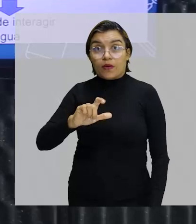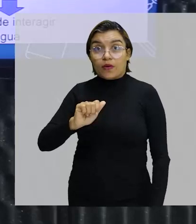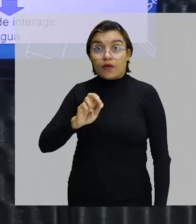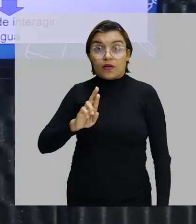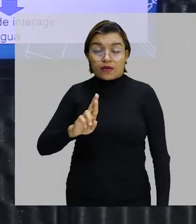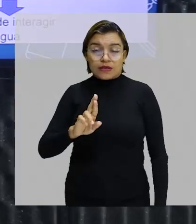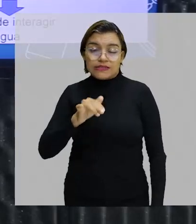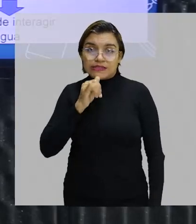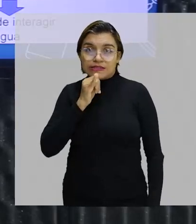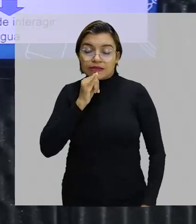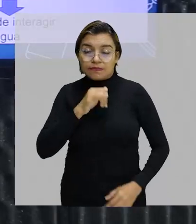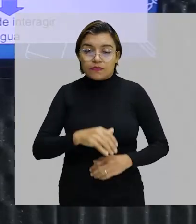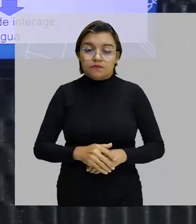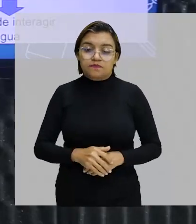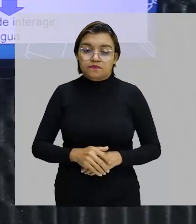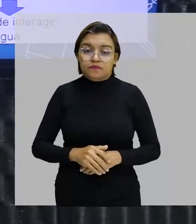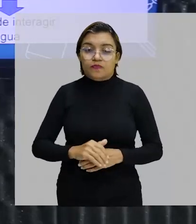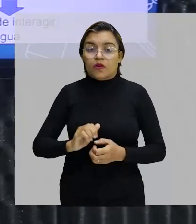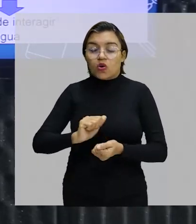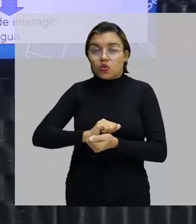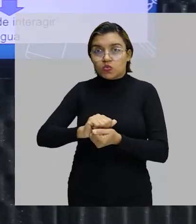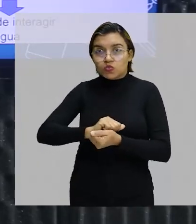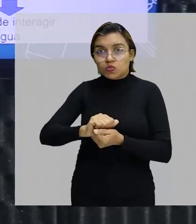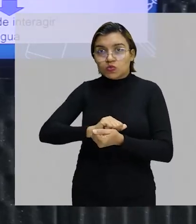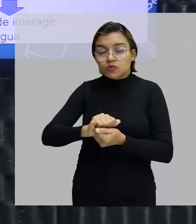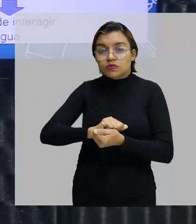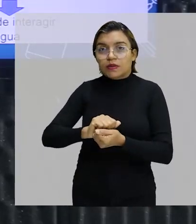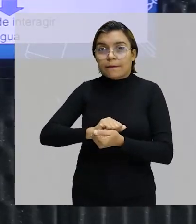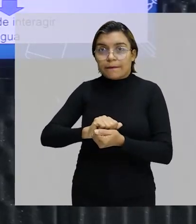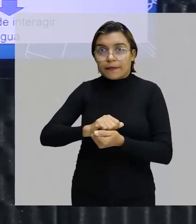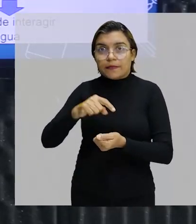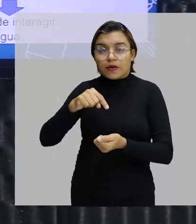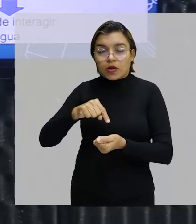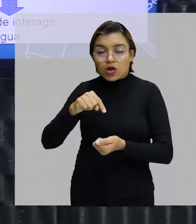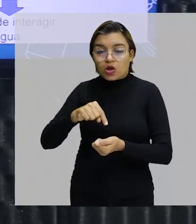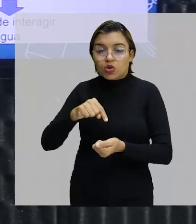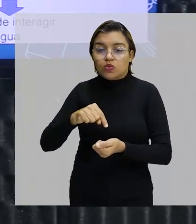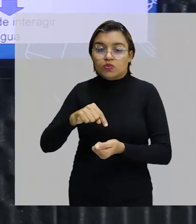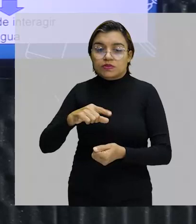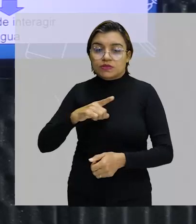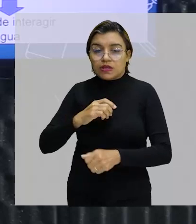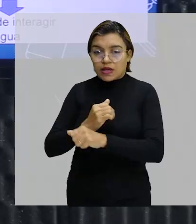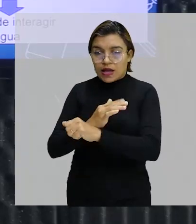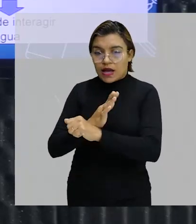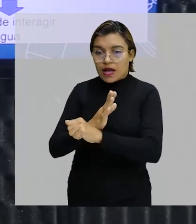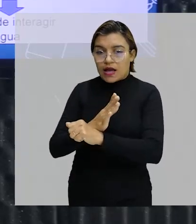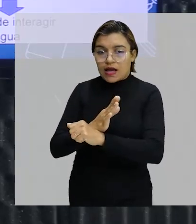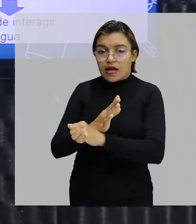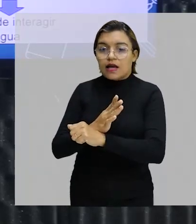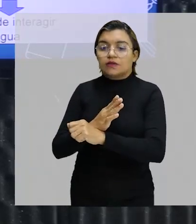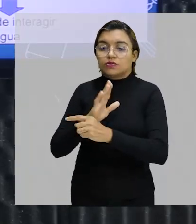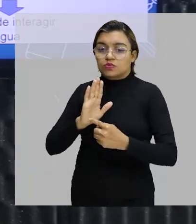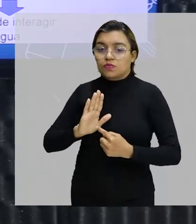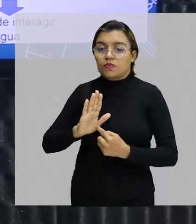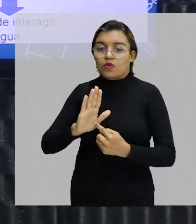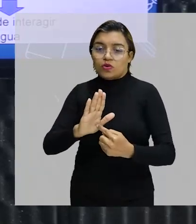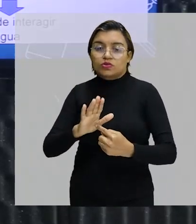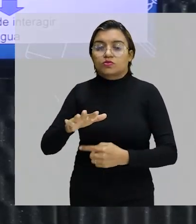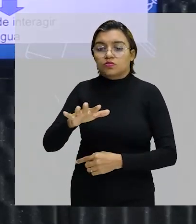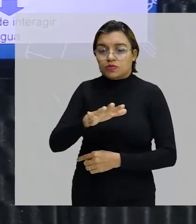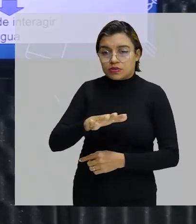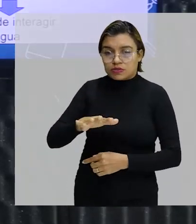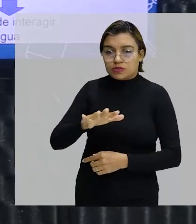o sabão, o sal de ácido carboxílico ou ácido graxo, ele apresenta uma